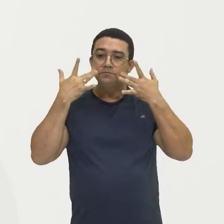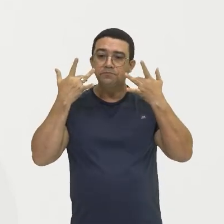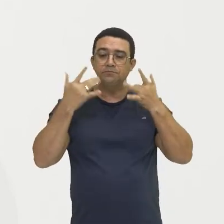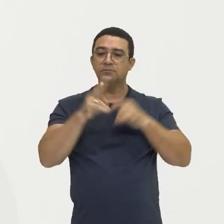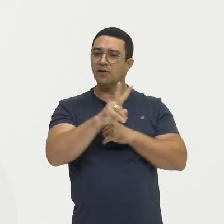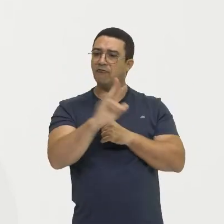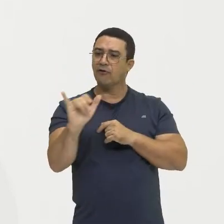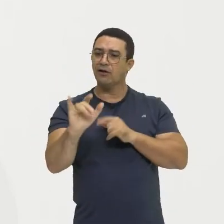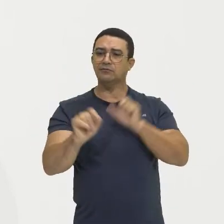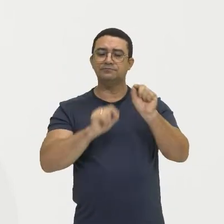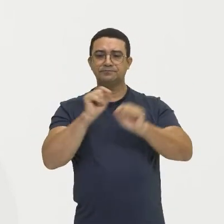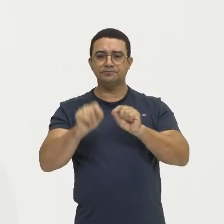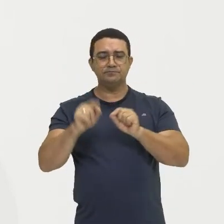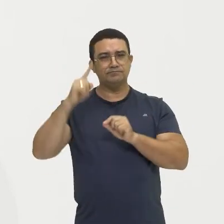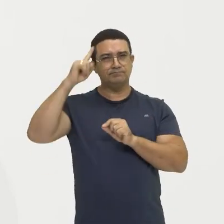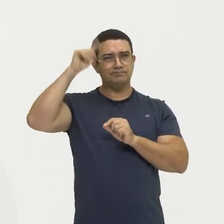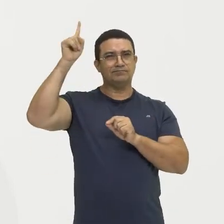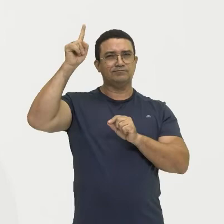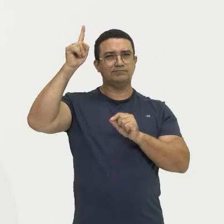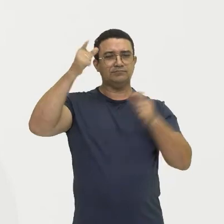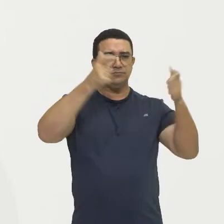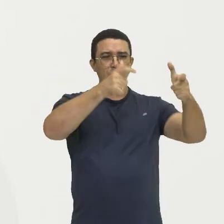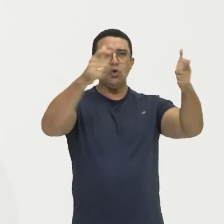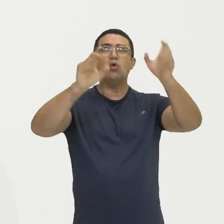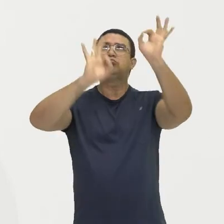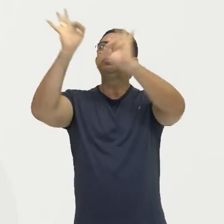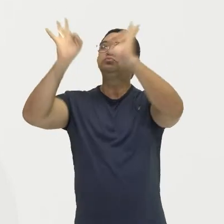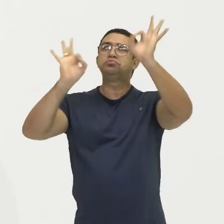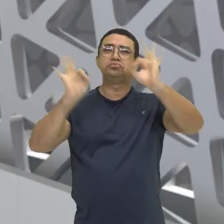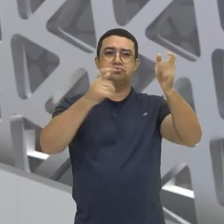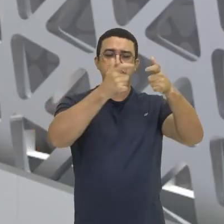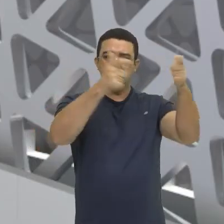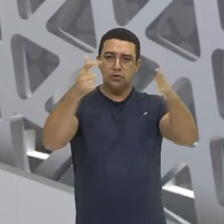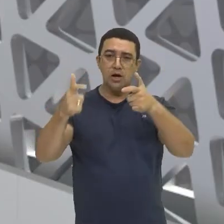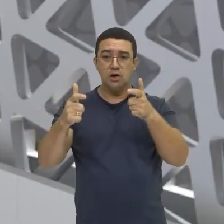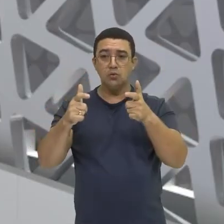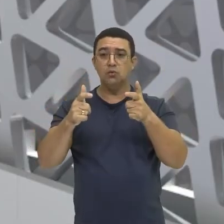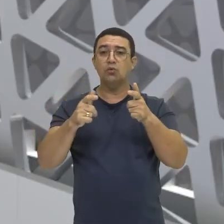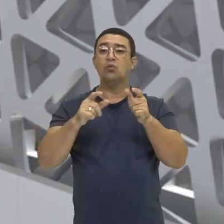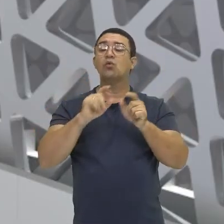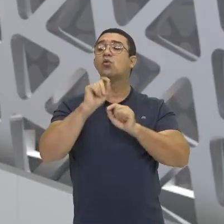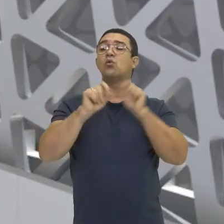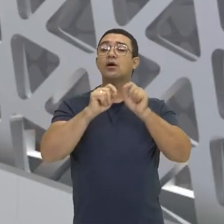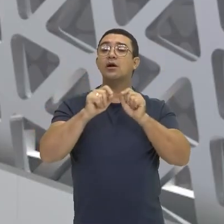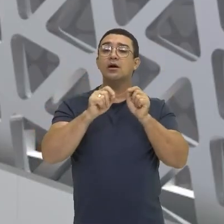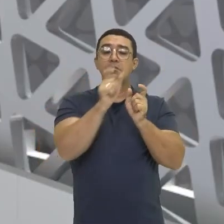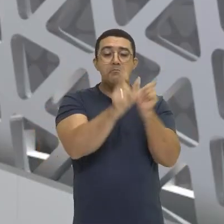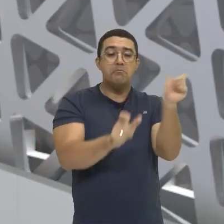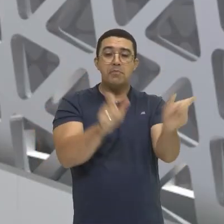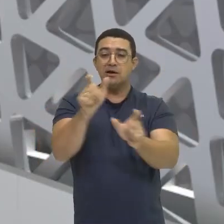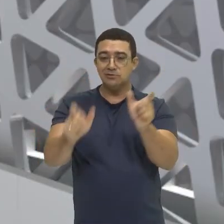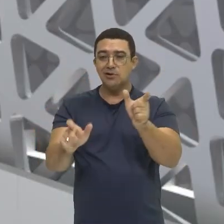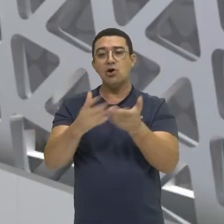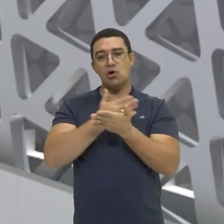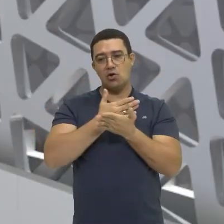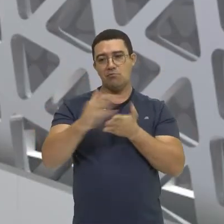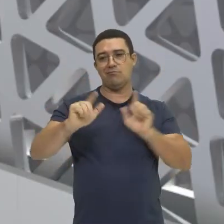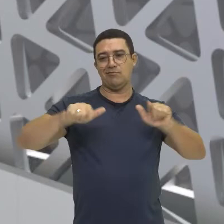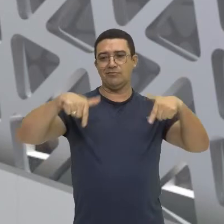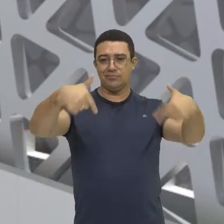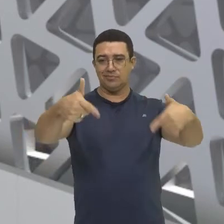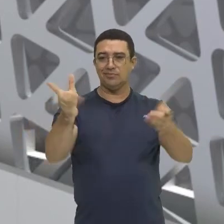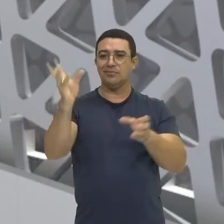vai idealizar o cenário, né, junto com o cenógrafo, justamente para os personagens atuarem